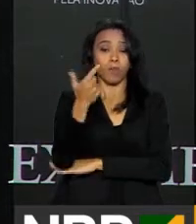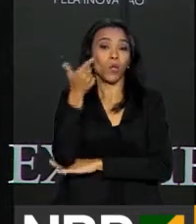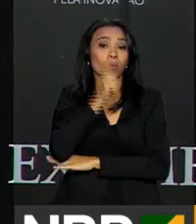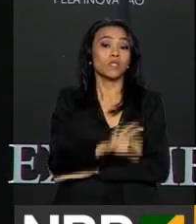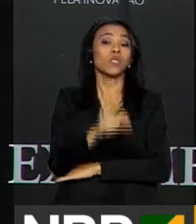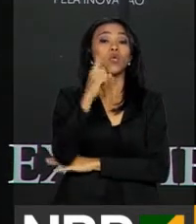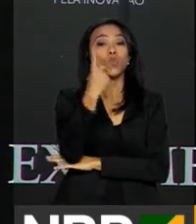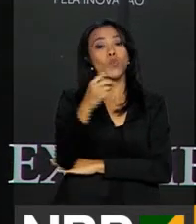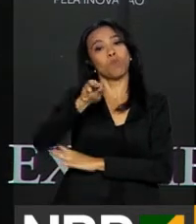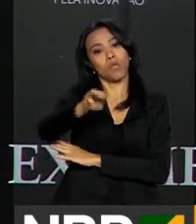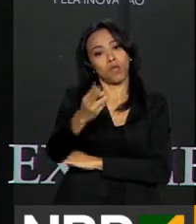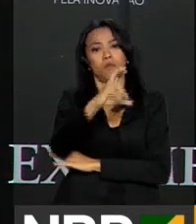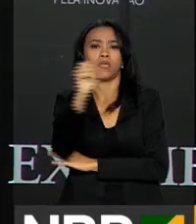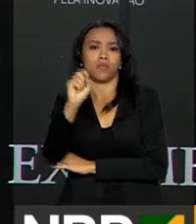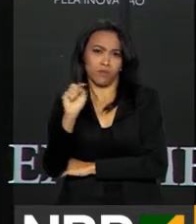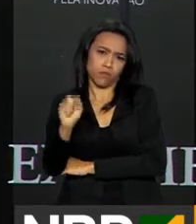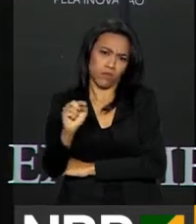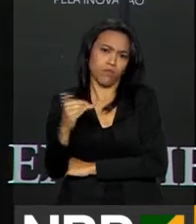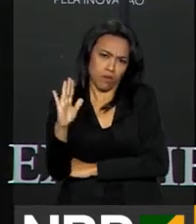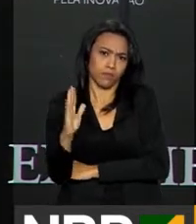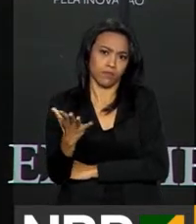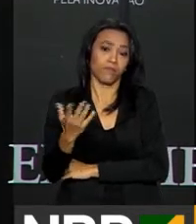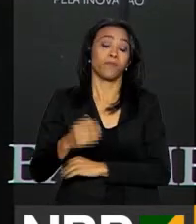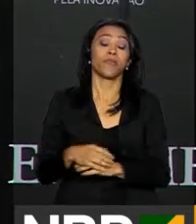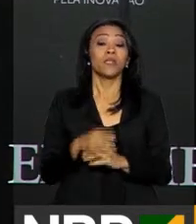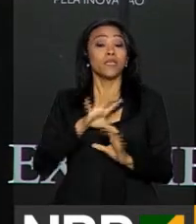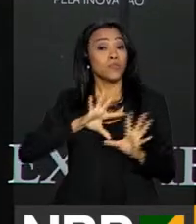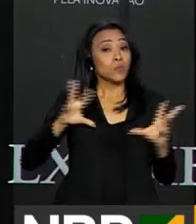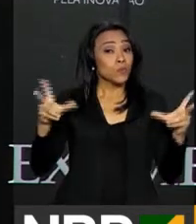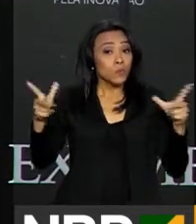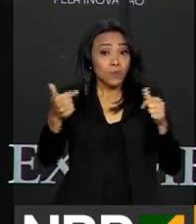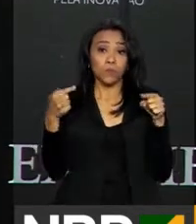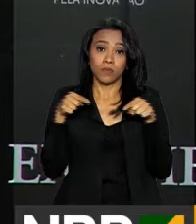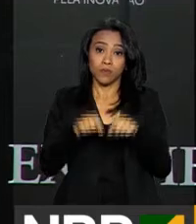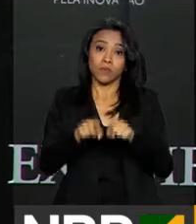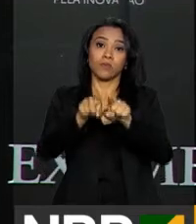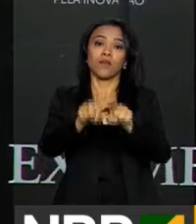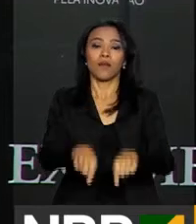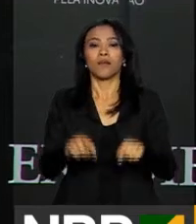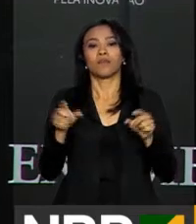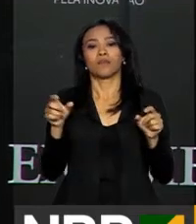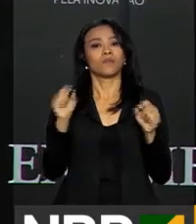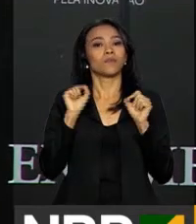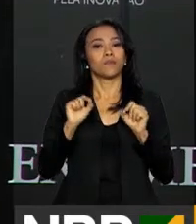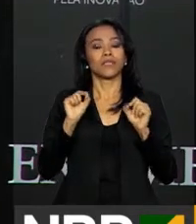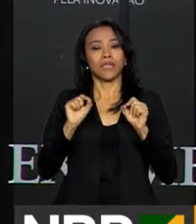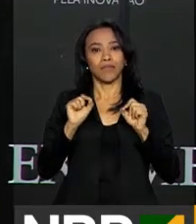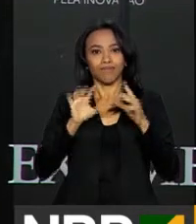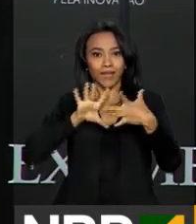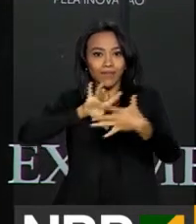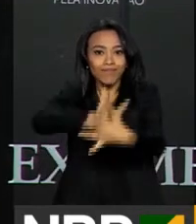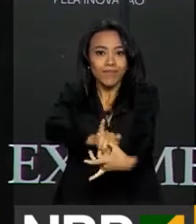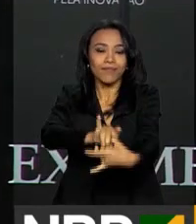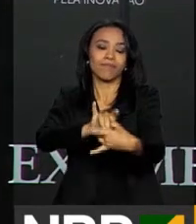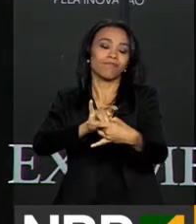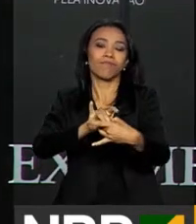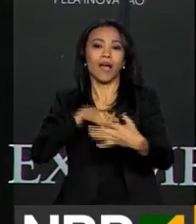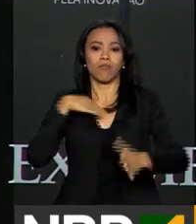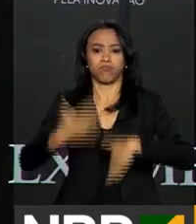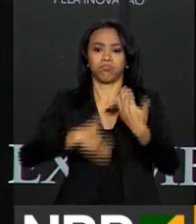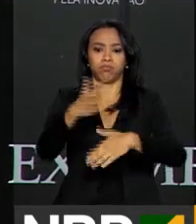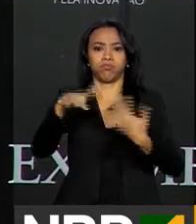etc. Mas tudo isso há de estar conectado, intimamente conectado, com a evolução tecnológica, porque